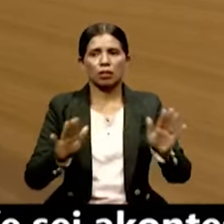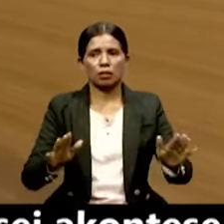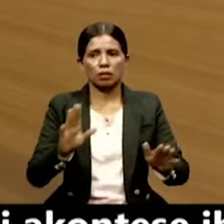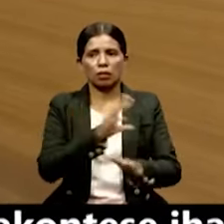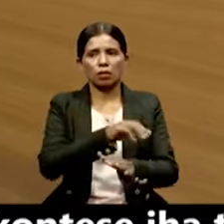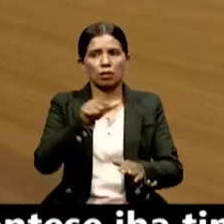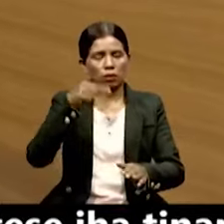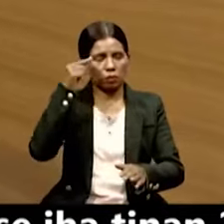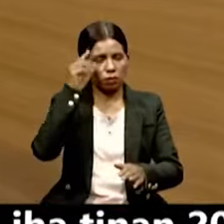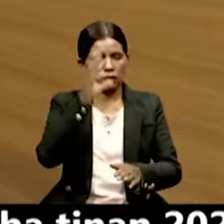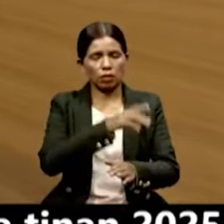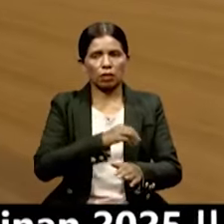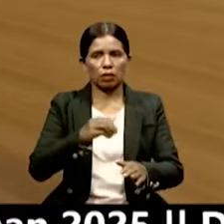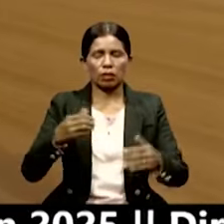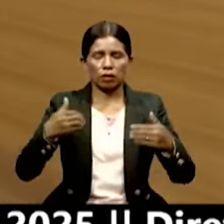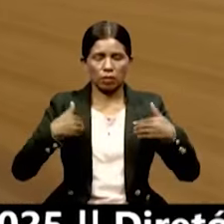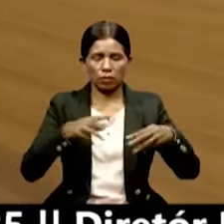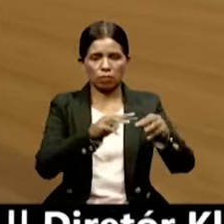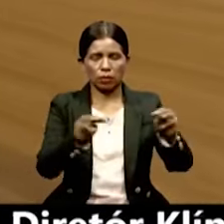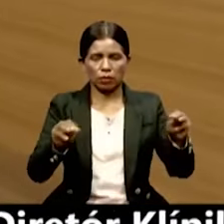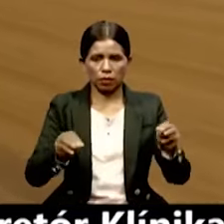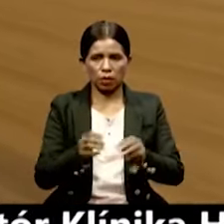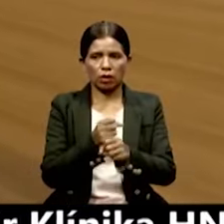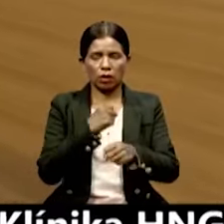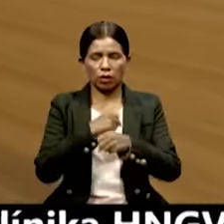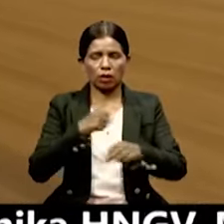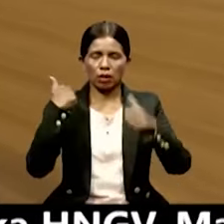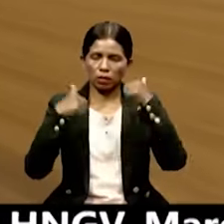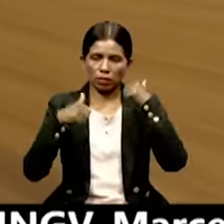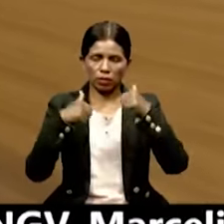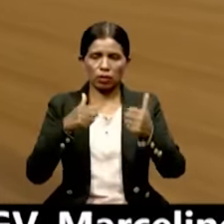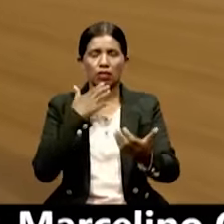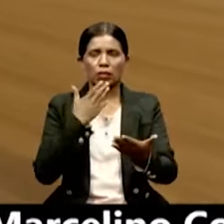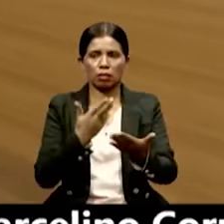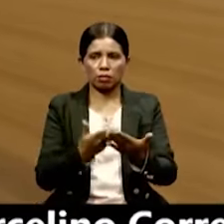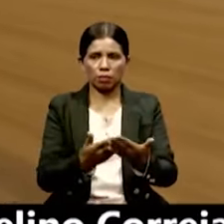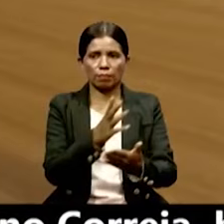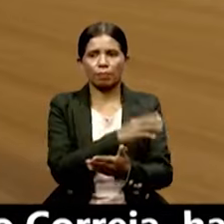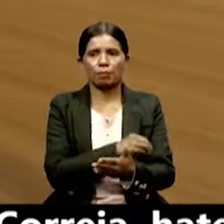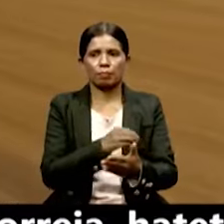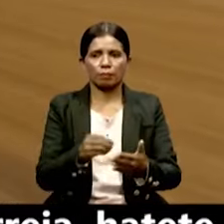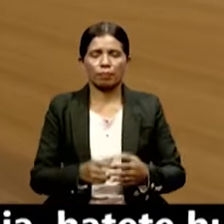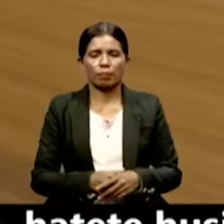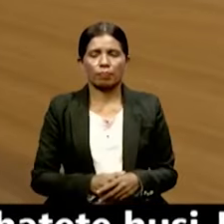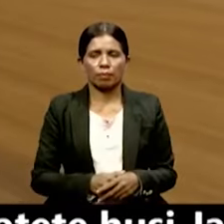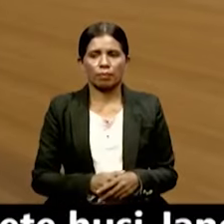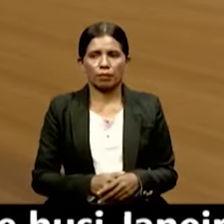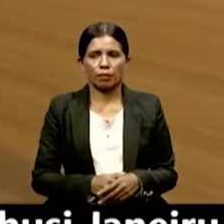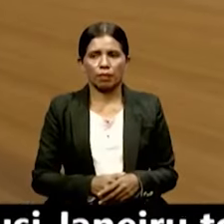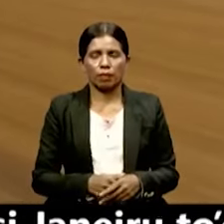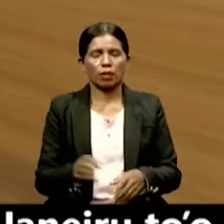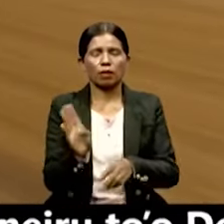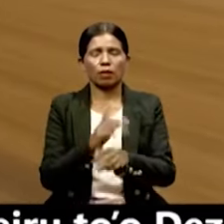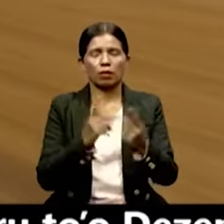governo nebe maka iha município nemos halau aktividade hodiak nomos empresário